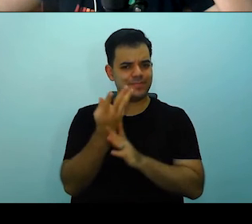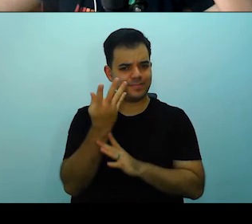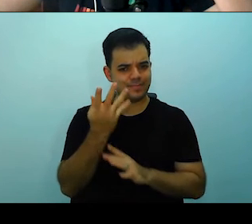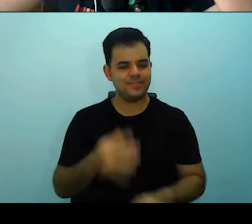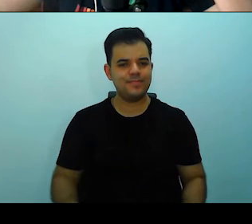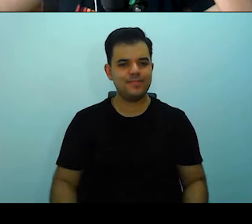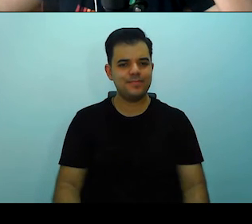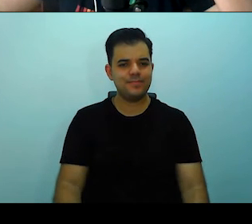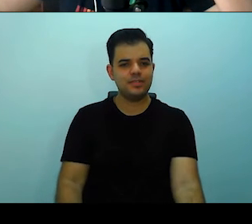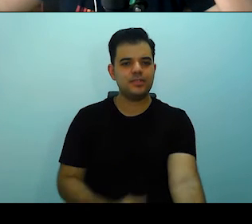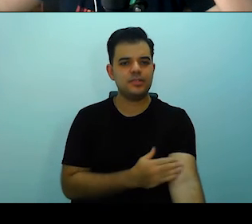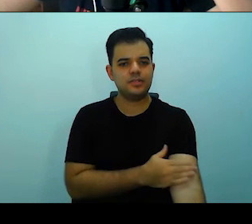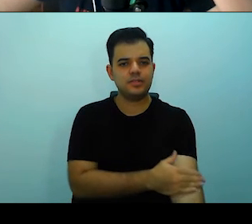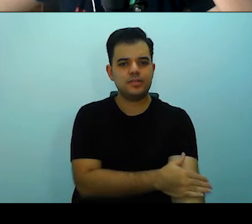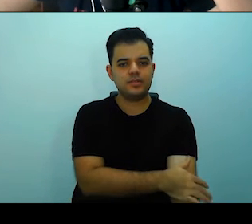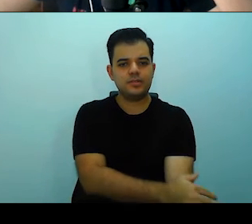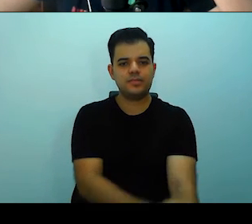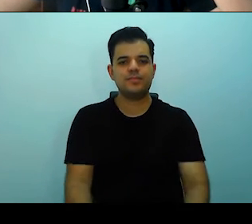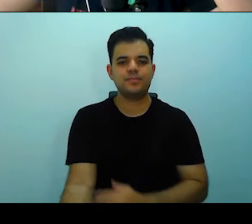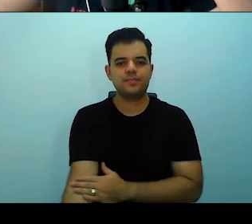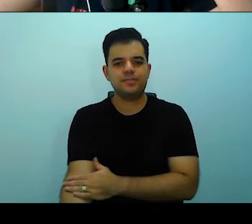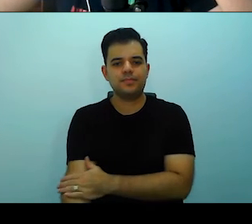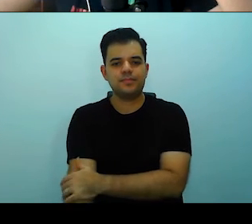Esse são os comentários, sim.